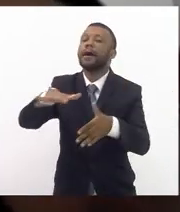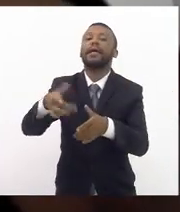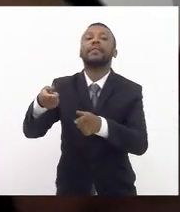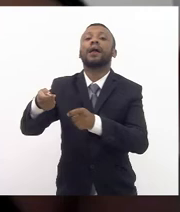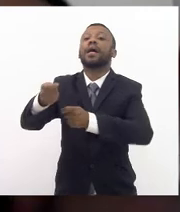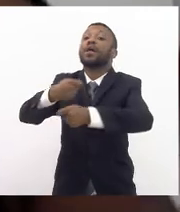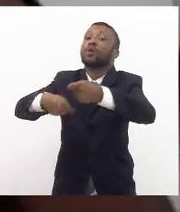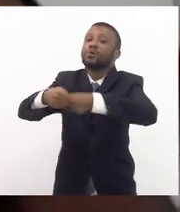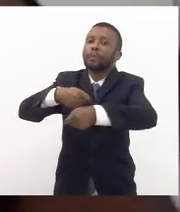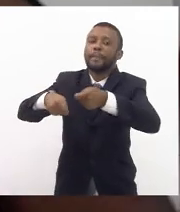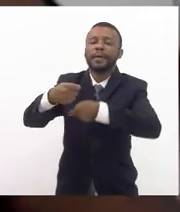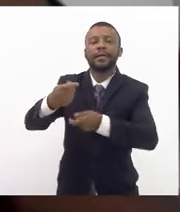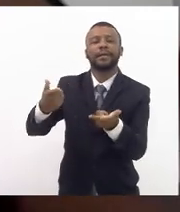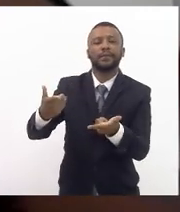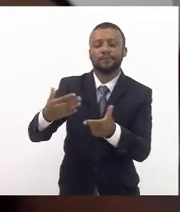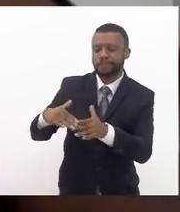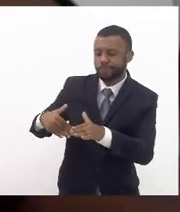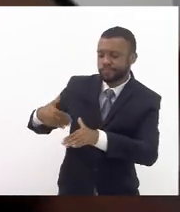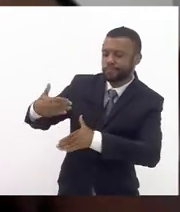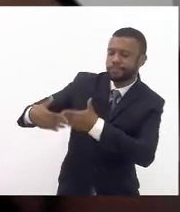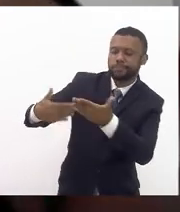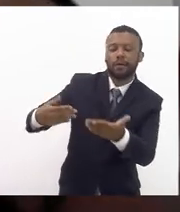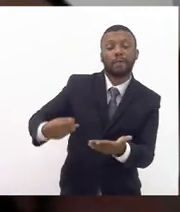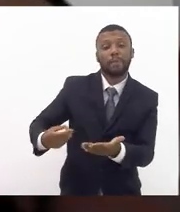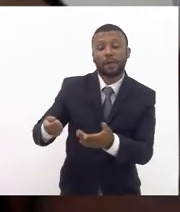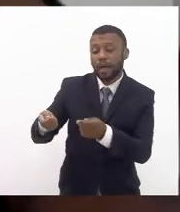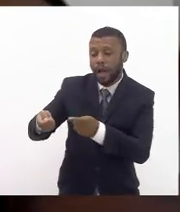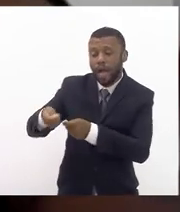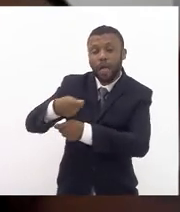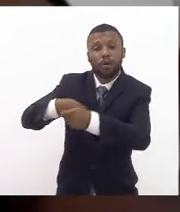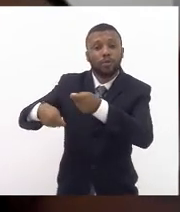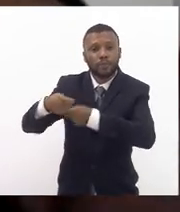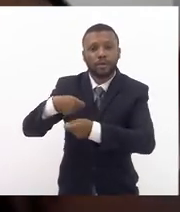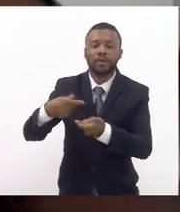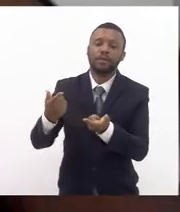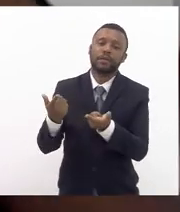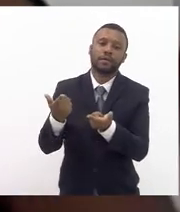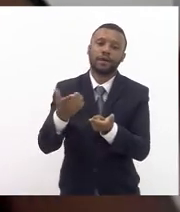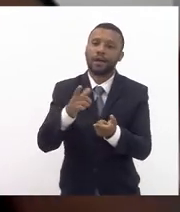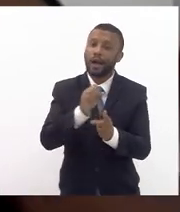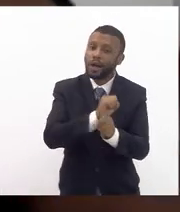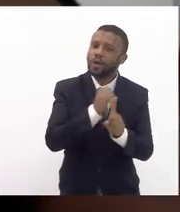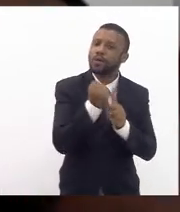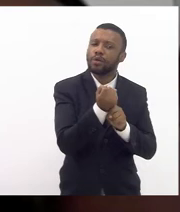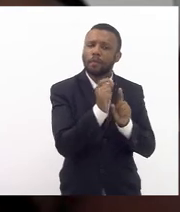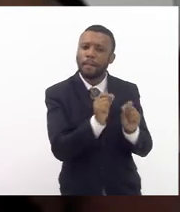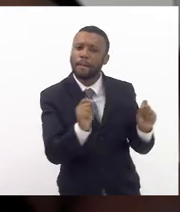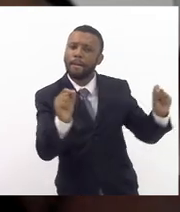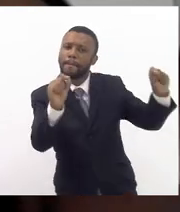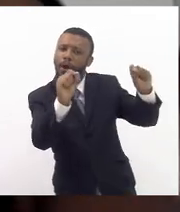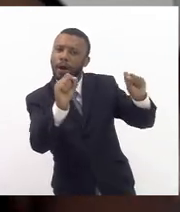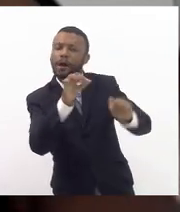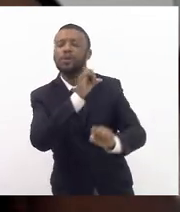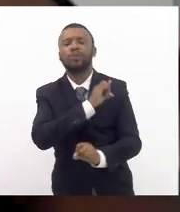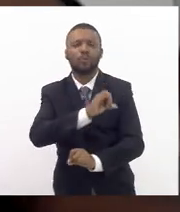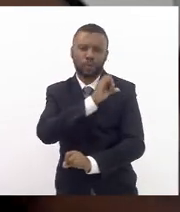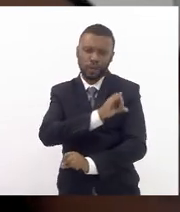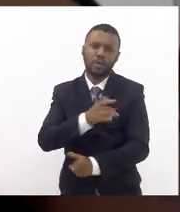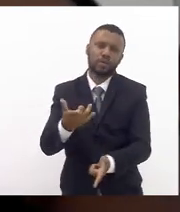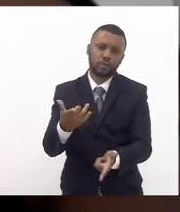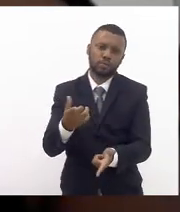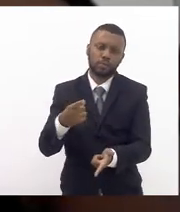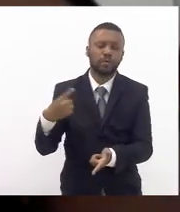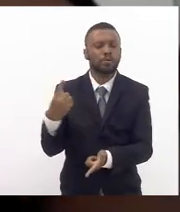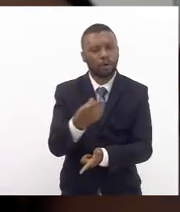a vida do Estado, para que a vida econômica, social do Estado do Rio de Janeiro,